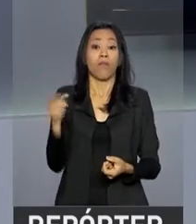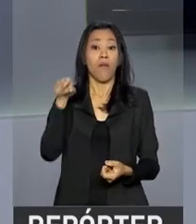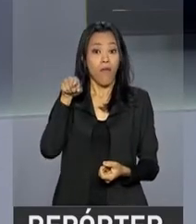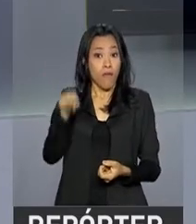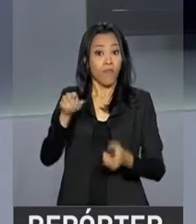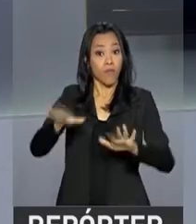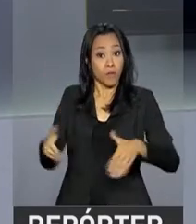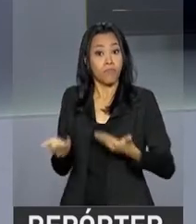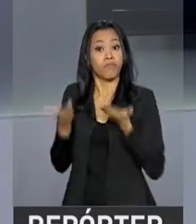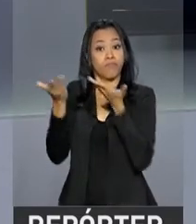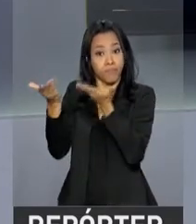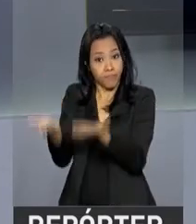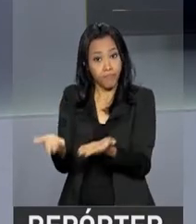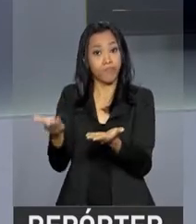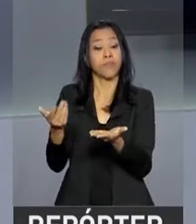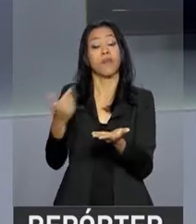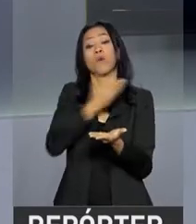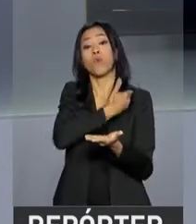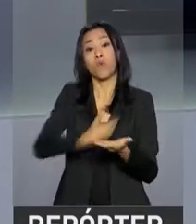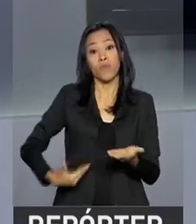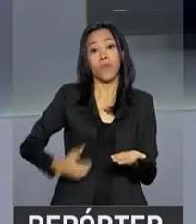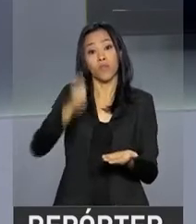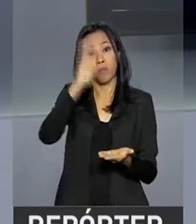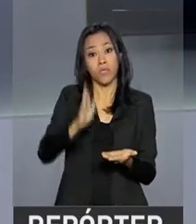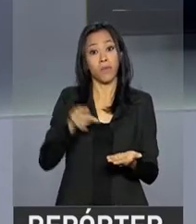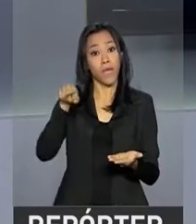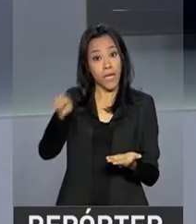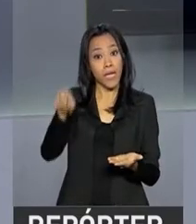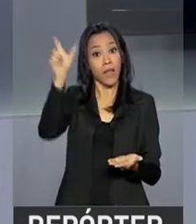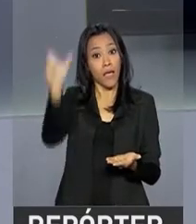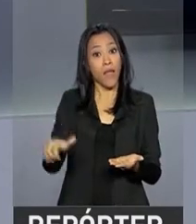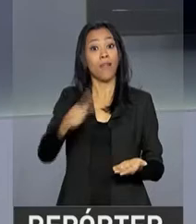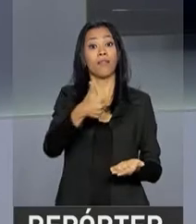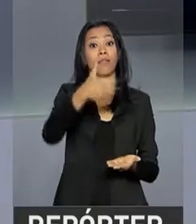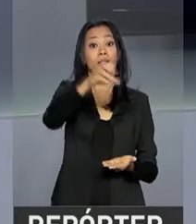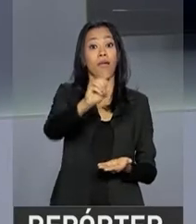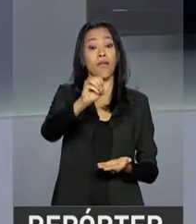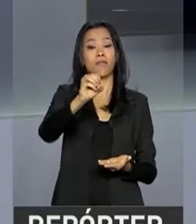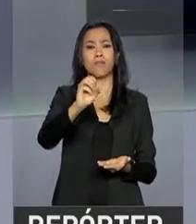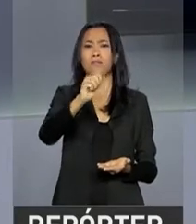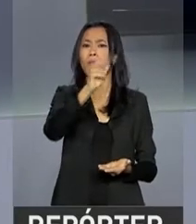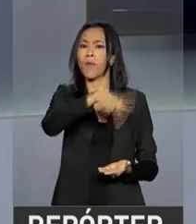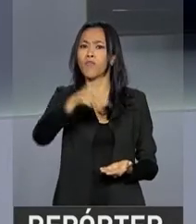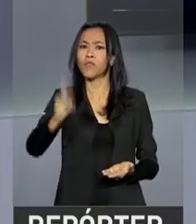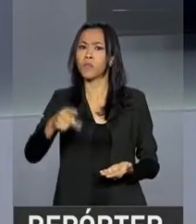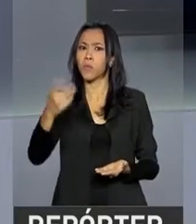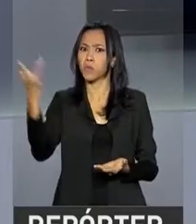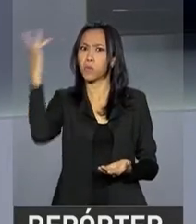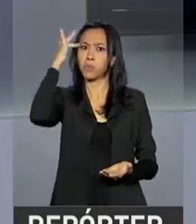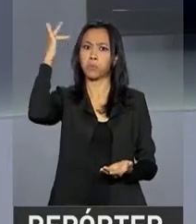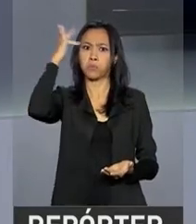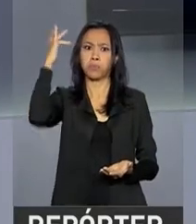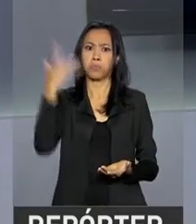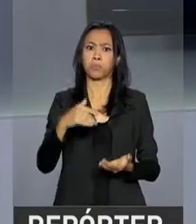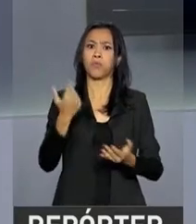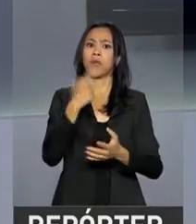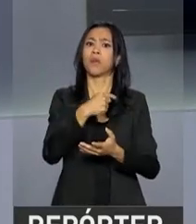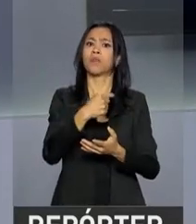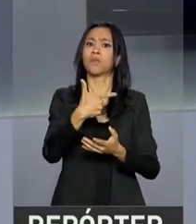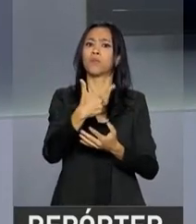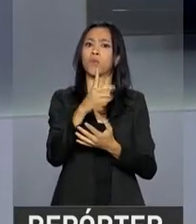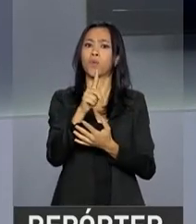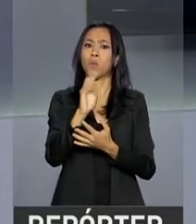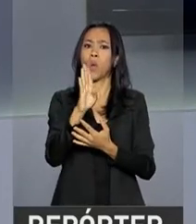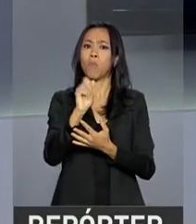além da homenagem recebida pelo governo brasileiro diego lima é um dos dez professores finalistas do global teatrais 2018